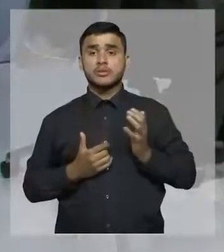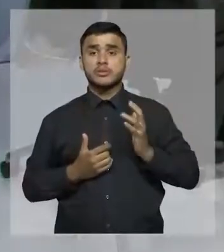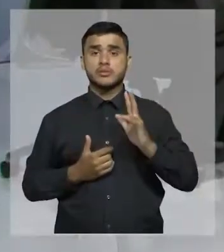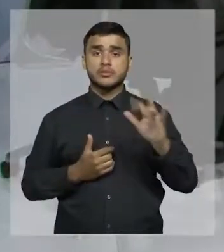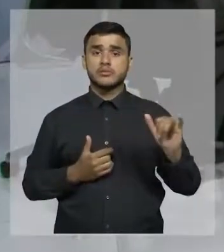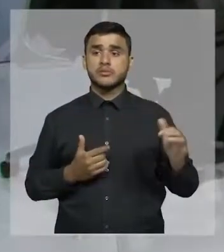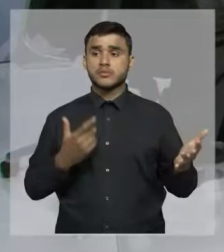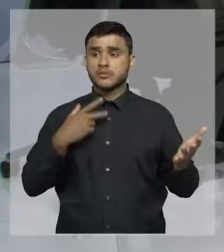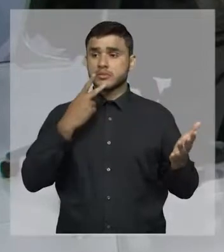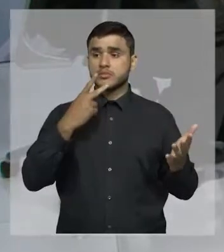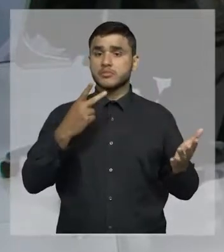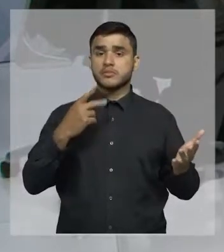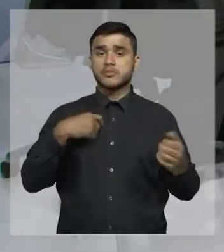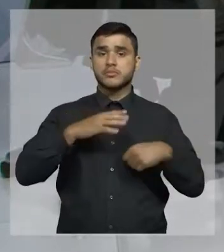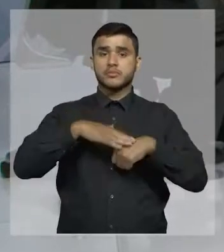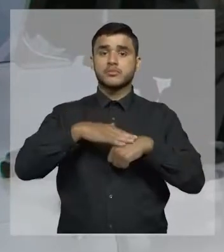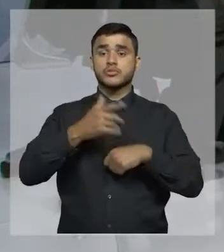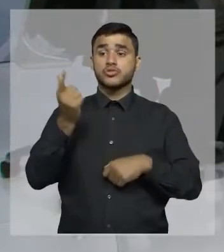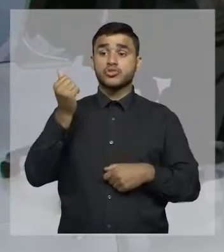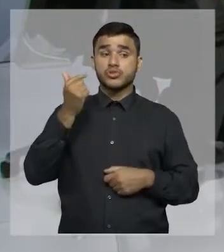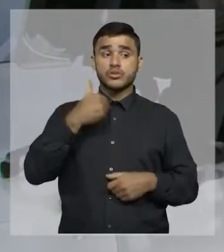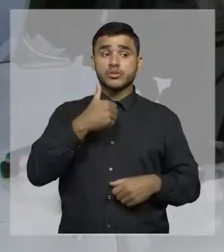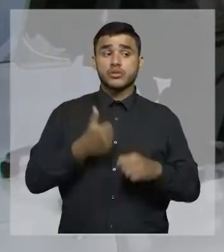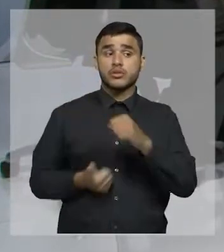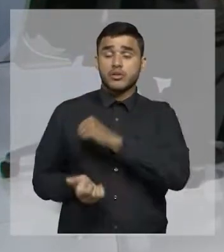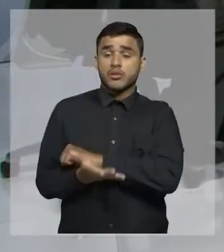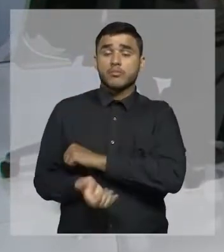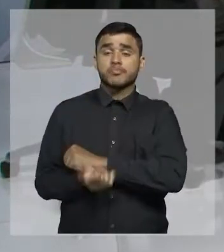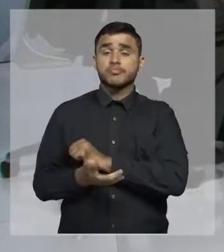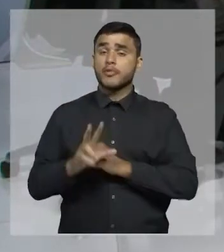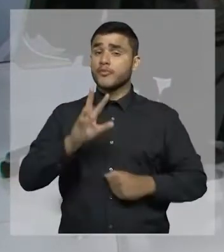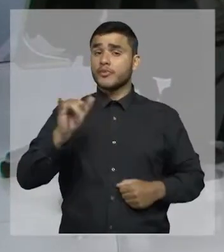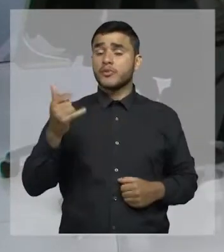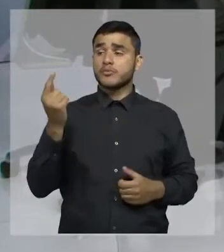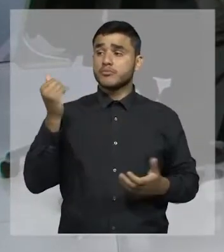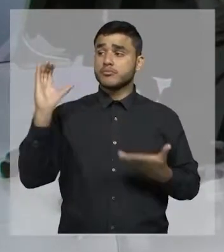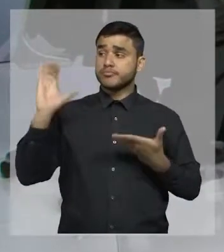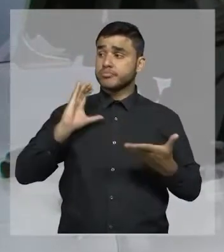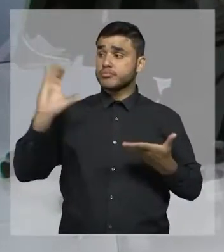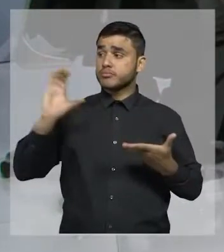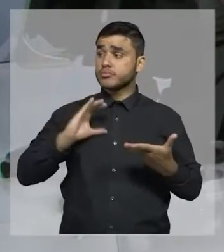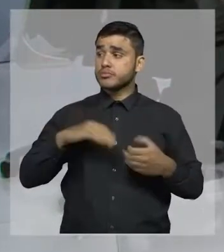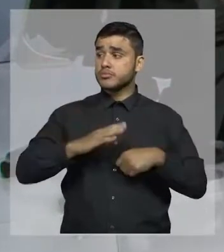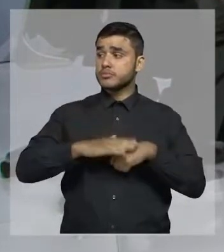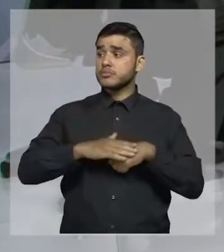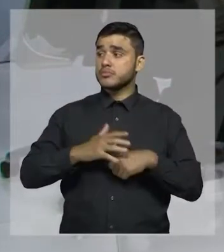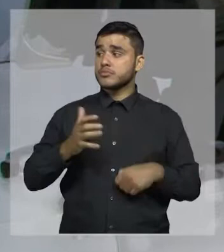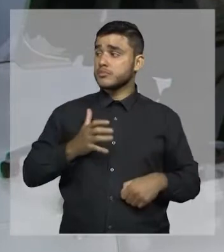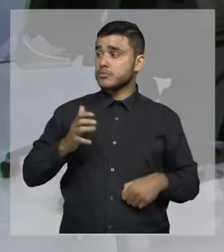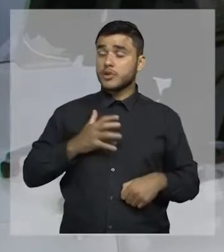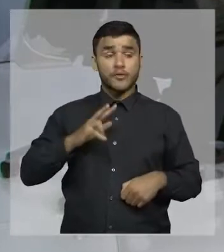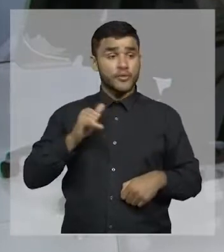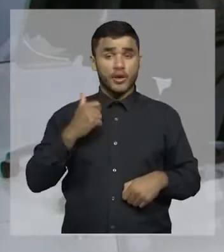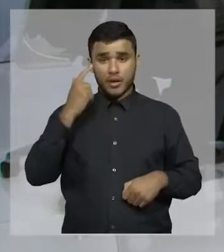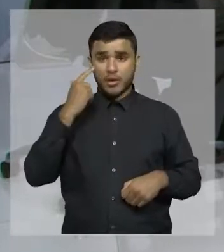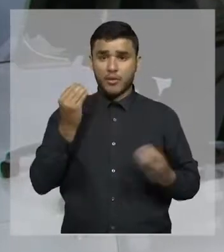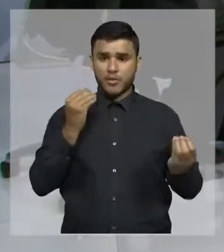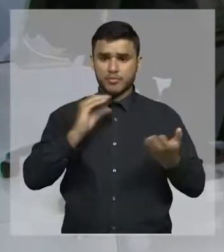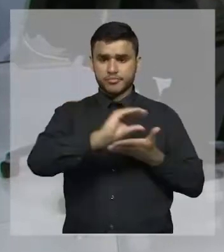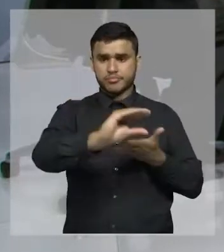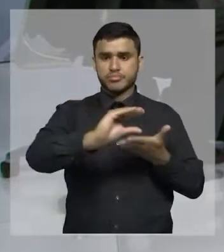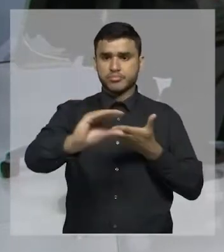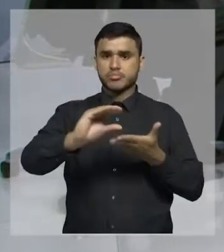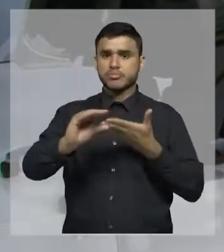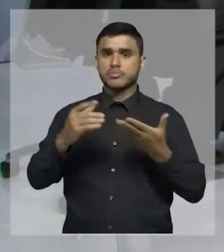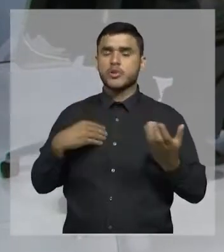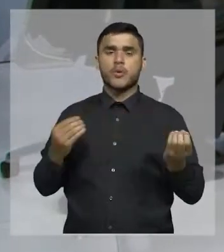é dele não, é da viúva. Eu sei. Então, exatamente. eles não estão preocupados com Mas isso. se eles puderem ficar com o dinheiro, eles não querem transferir esse